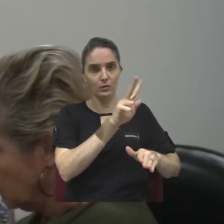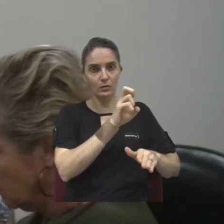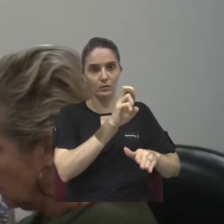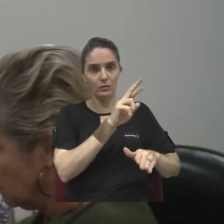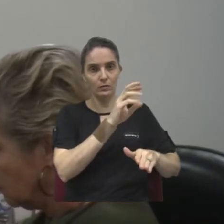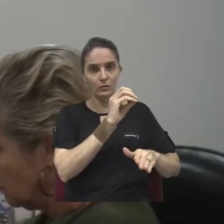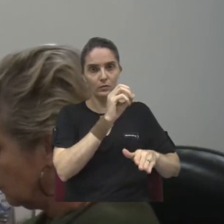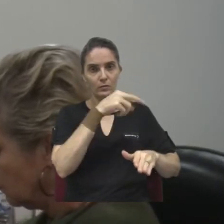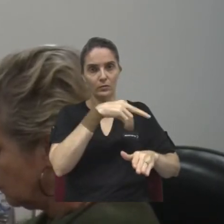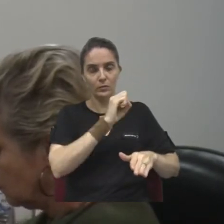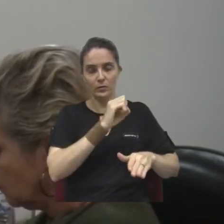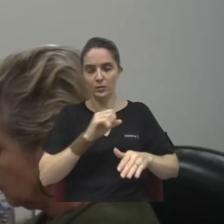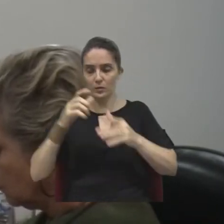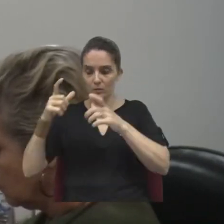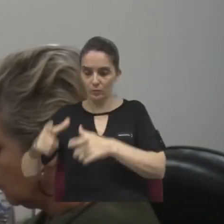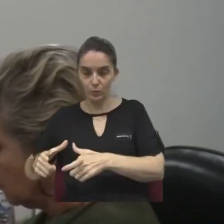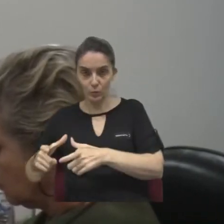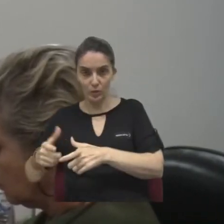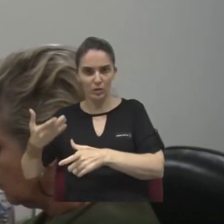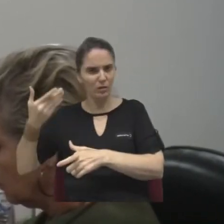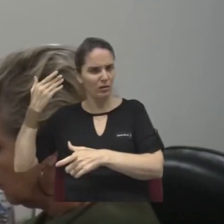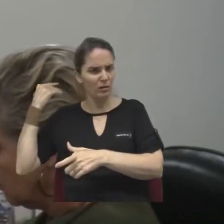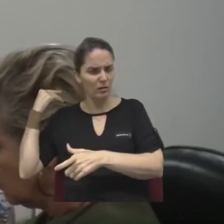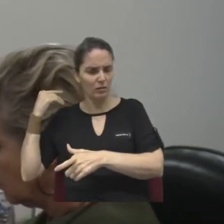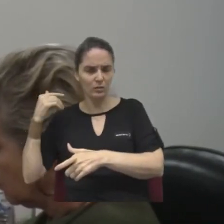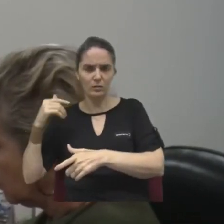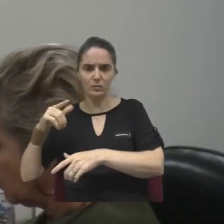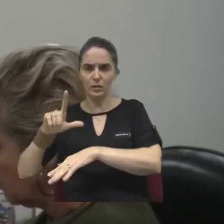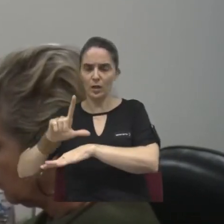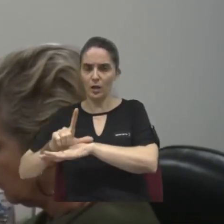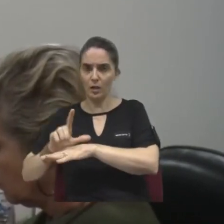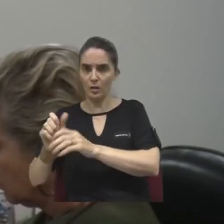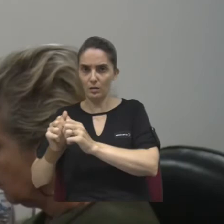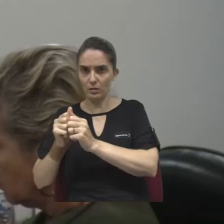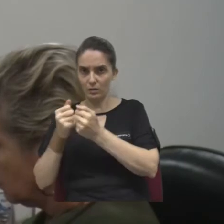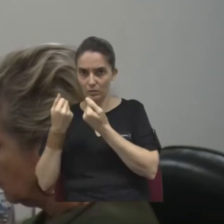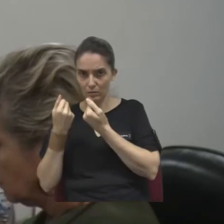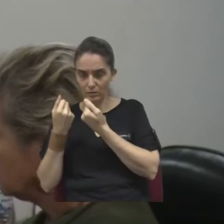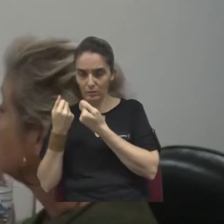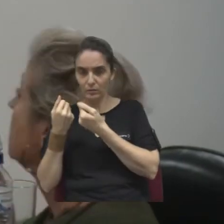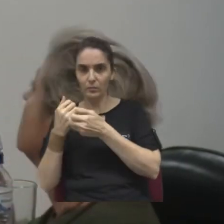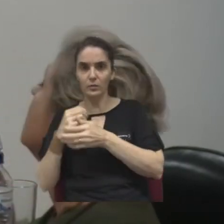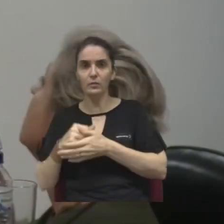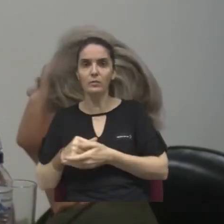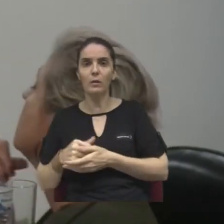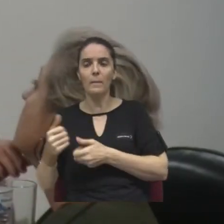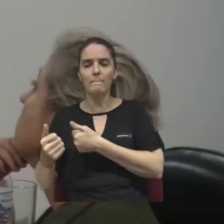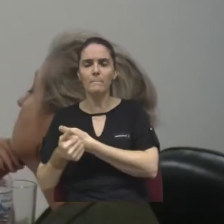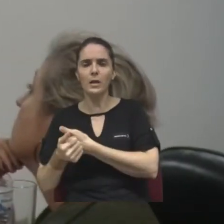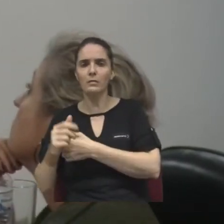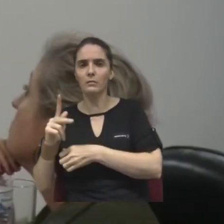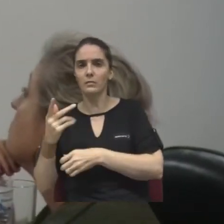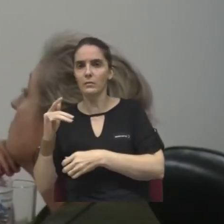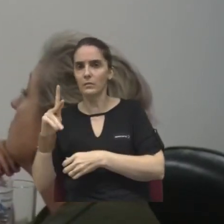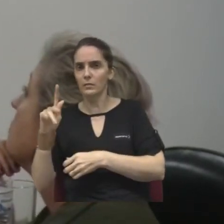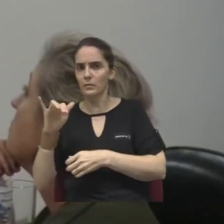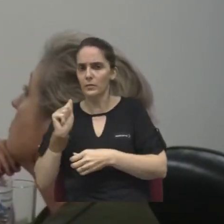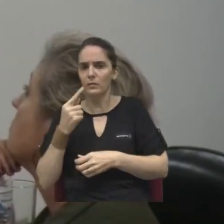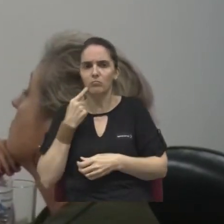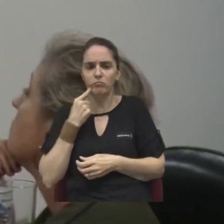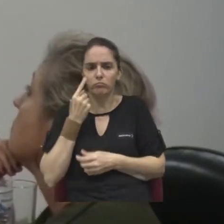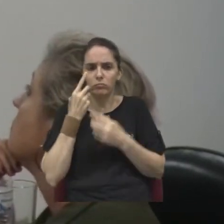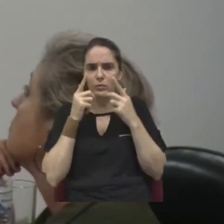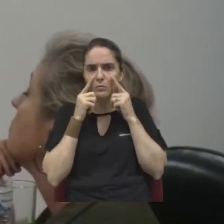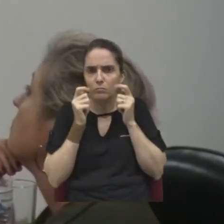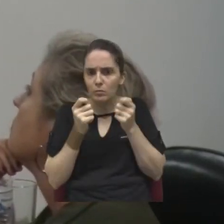no Parque Cidade, perto da Hípica ali, onde é a Hípica ali. E isso muito me assustou, porque ali onde